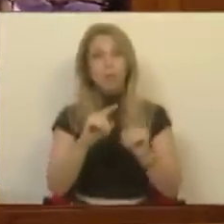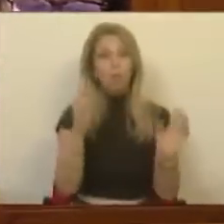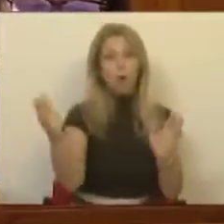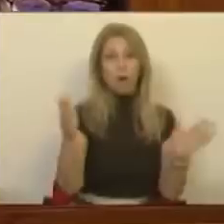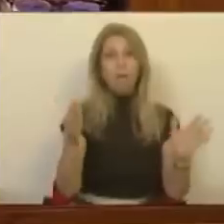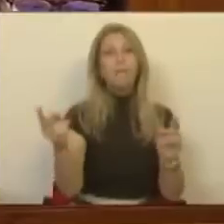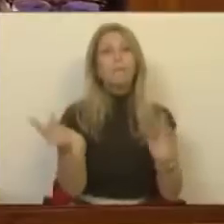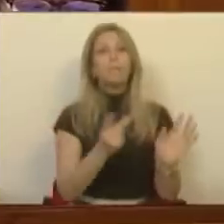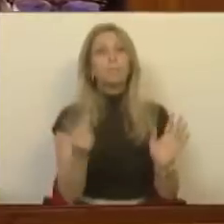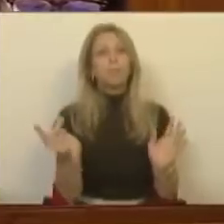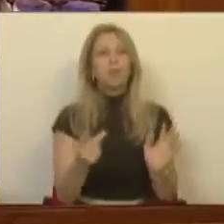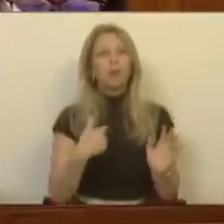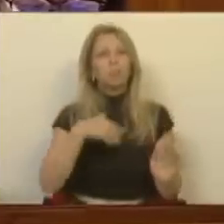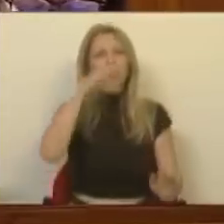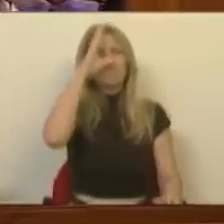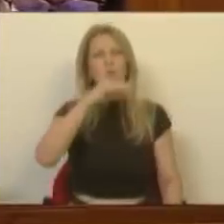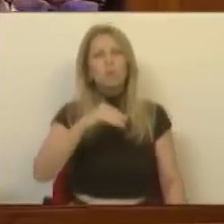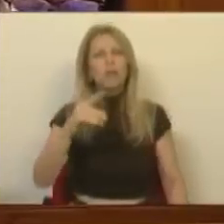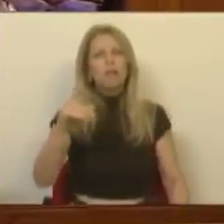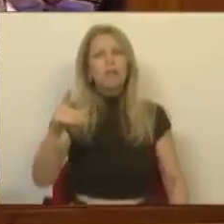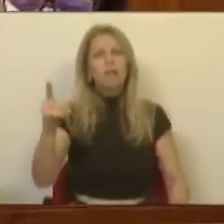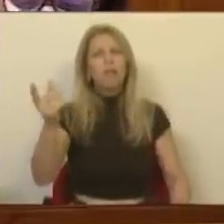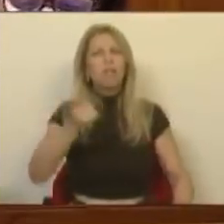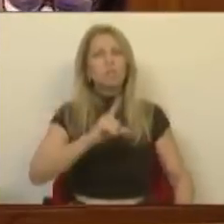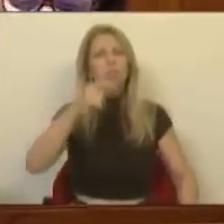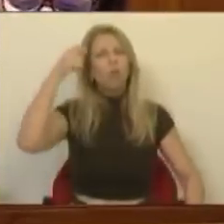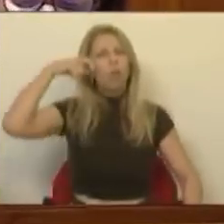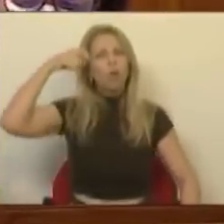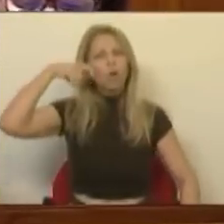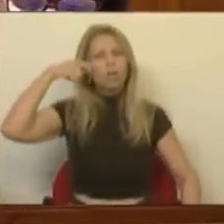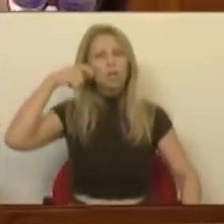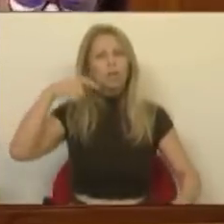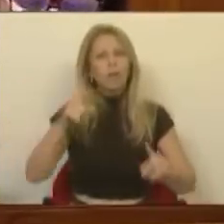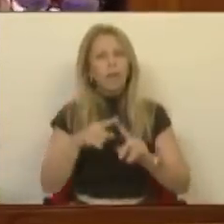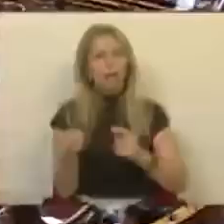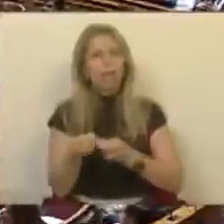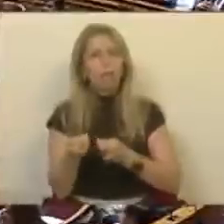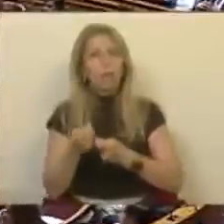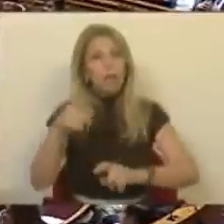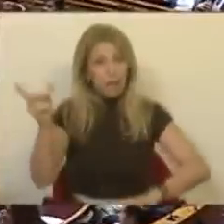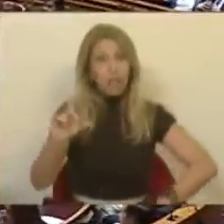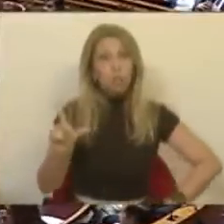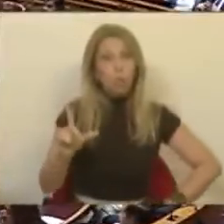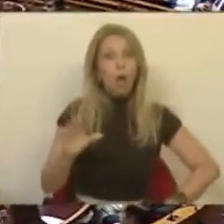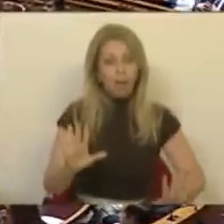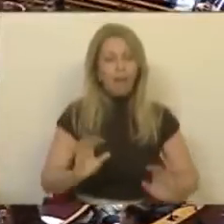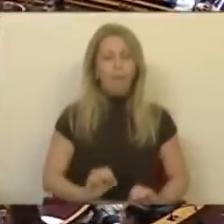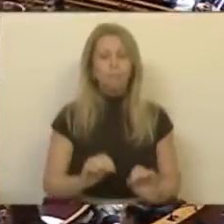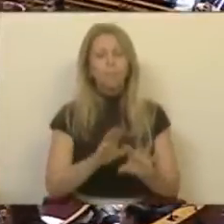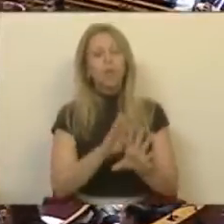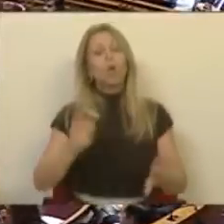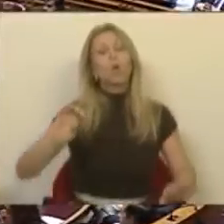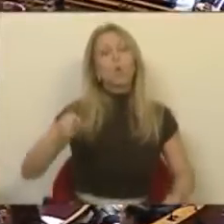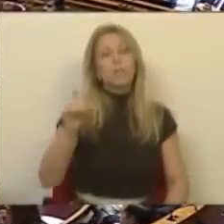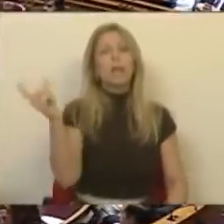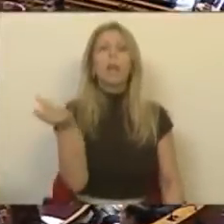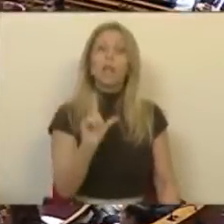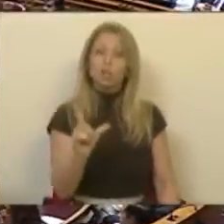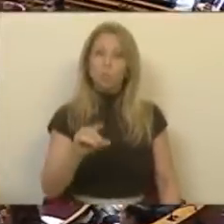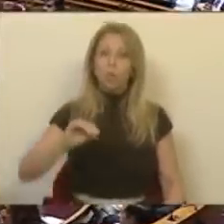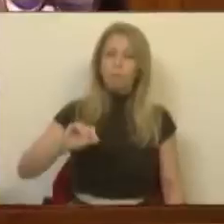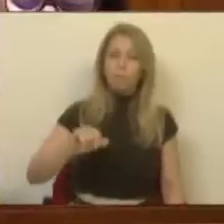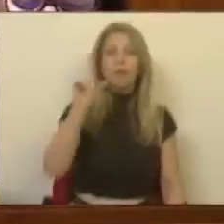deslocados em Lisboa células Aquilo é mesmo na fronteira Muito obrigado entre o conselho de Lisboa e o conselho